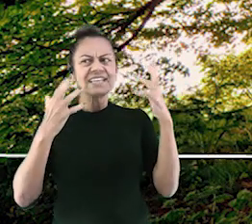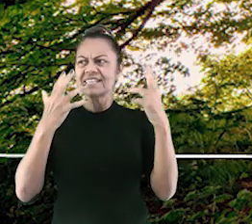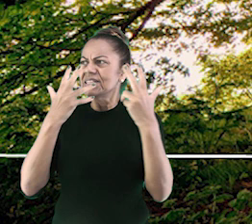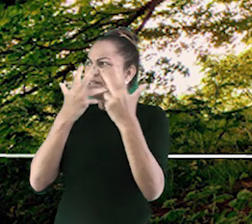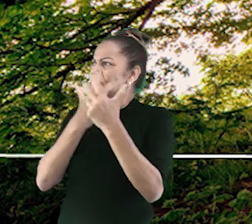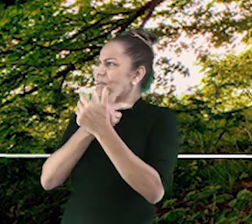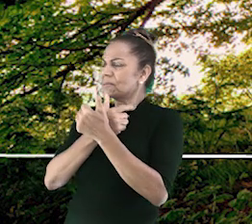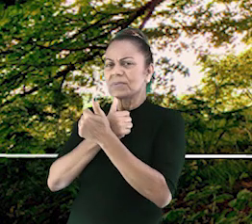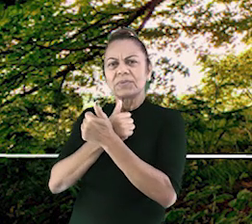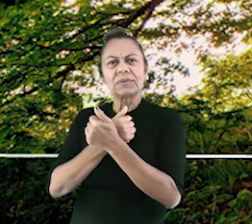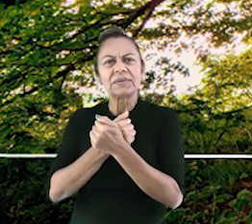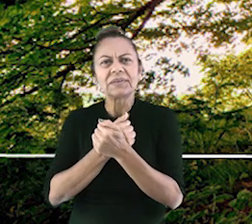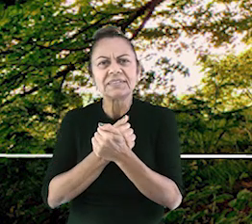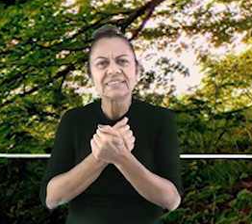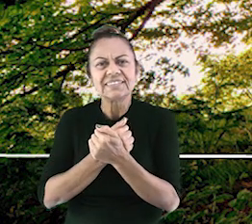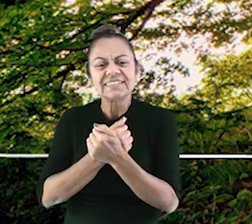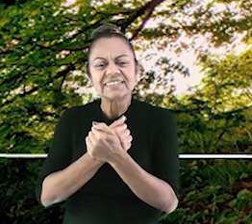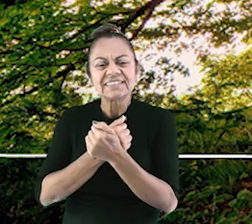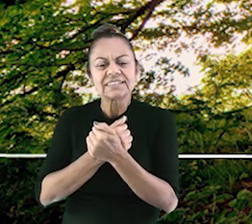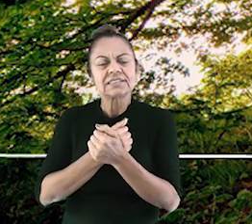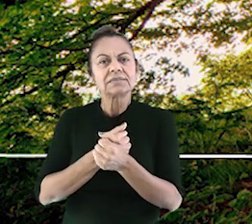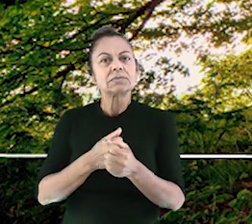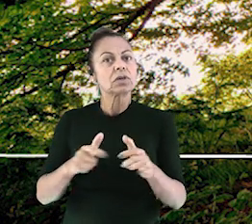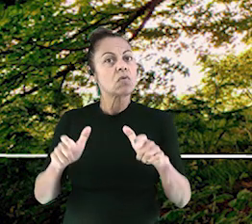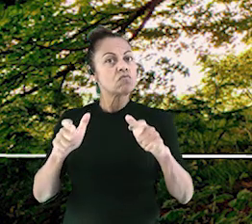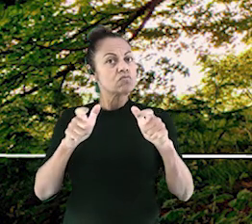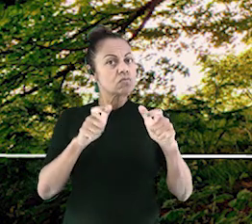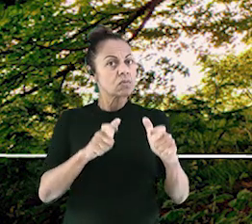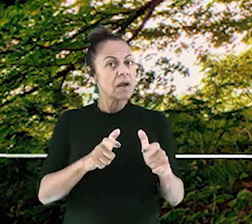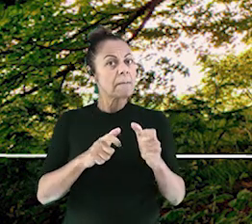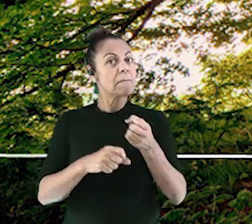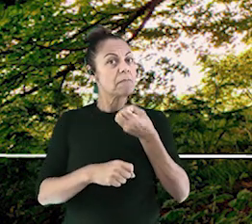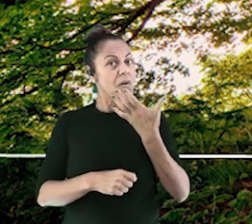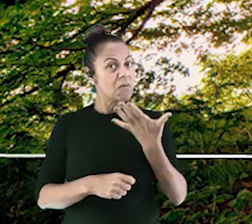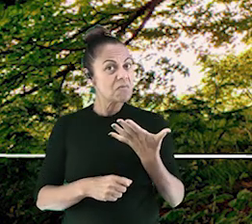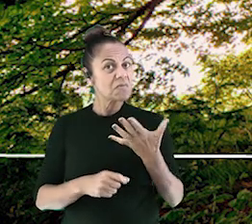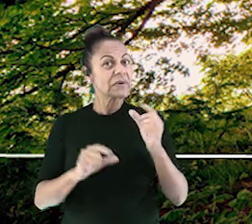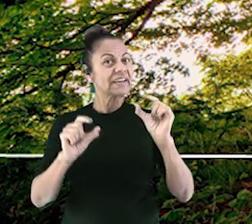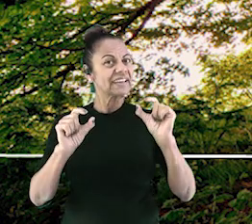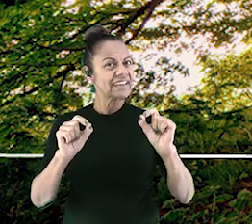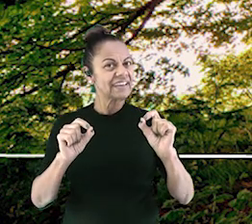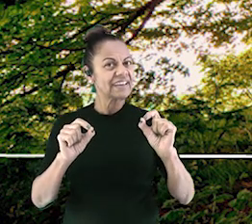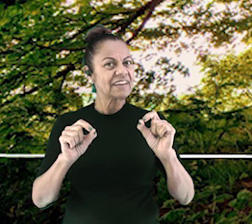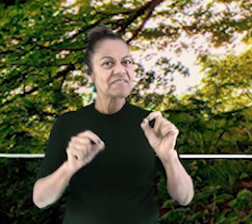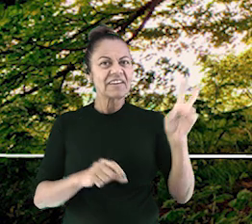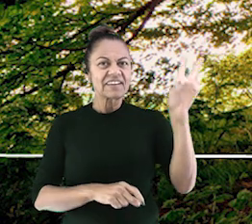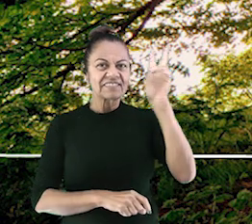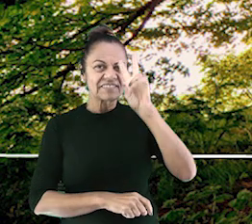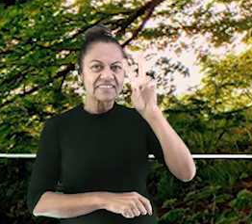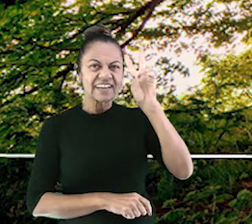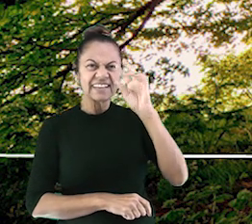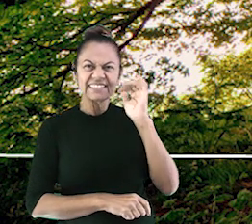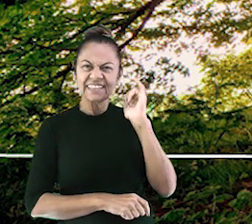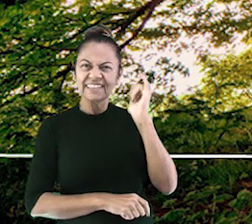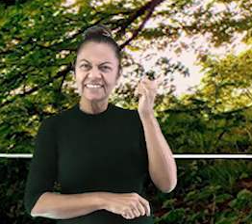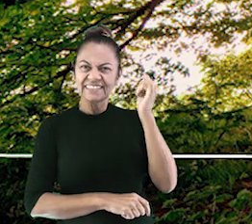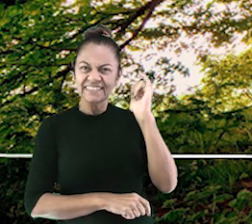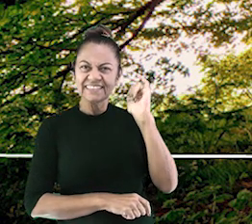Uau, que lugar lindo! Vocês não acham? Um bom lugar para uma história